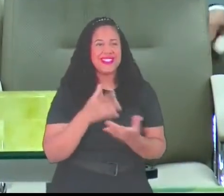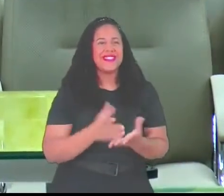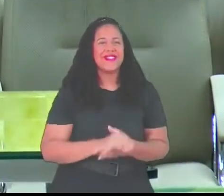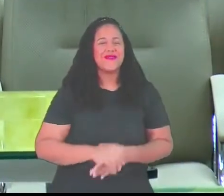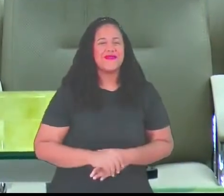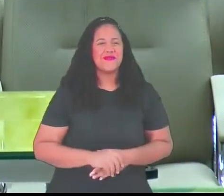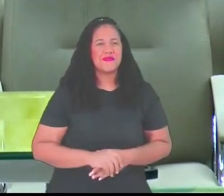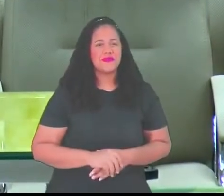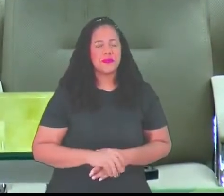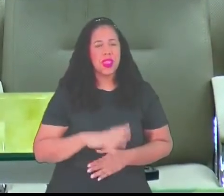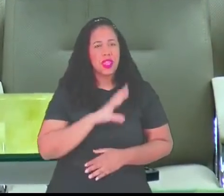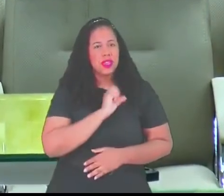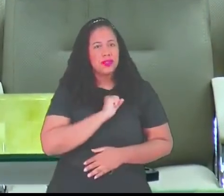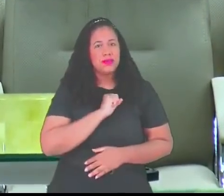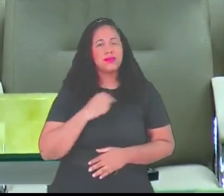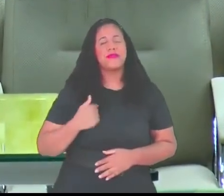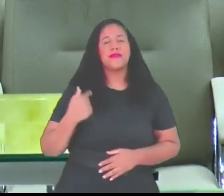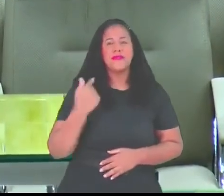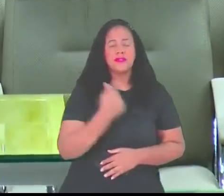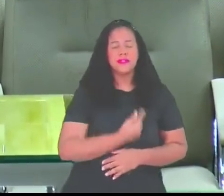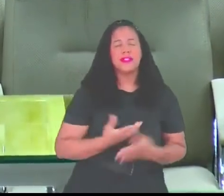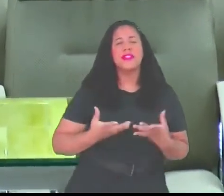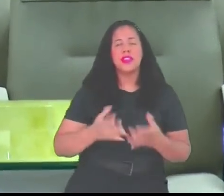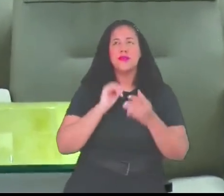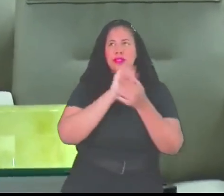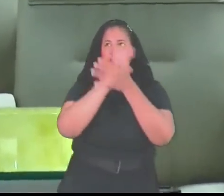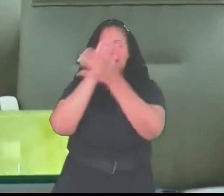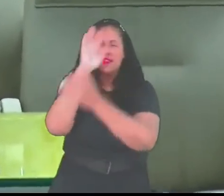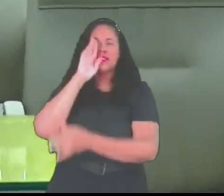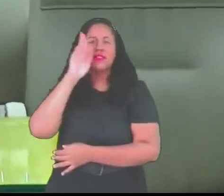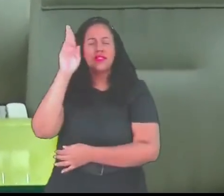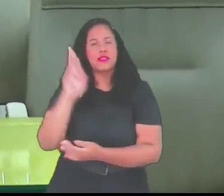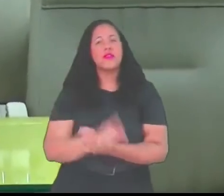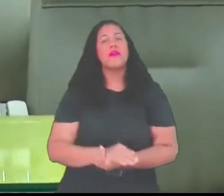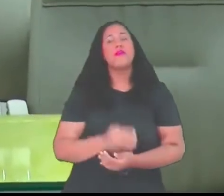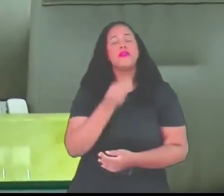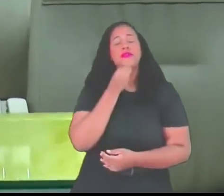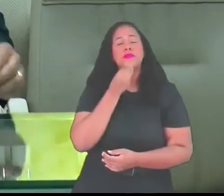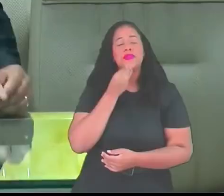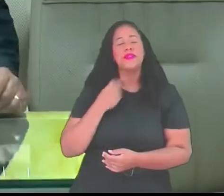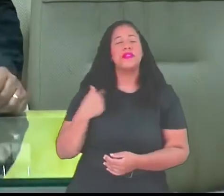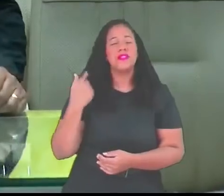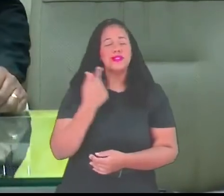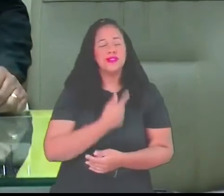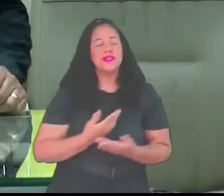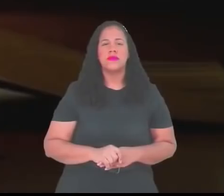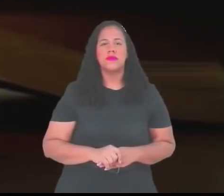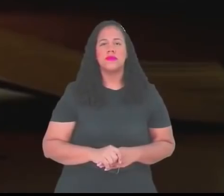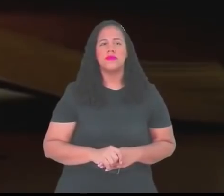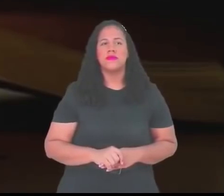Aleluia. Meus queridos, nós queremos louvar a Deus pelo privilégio de estarmos mais uma vez juntos.